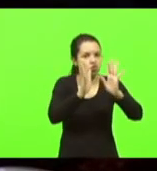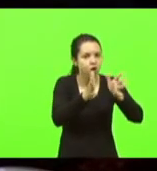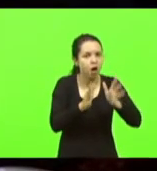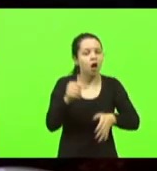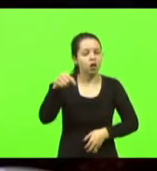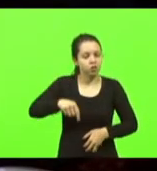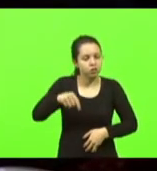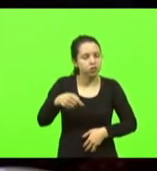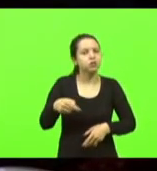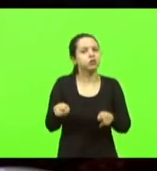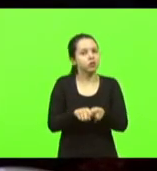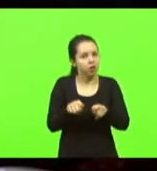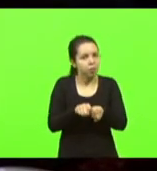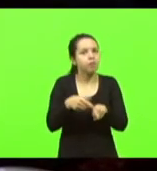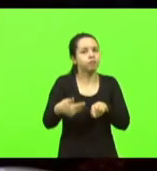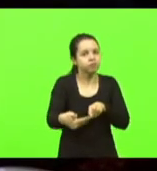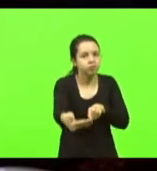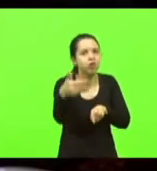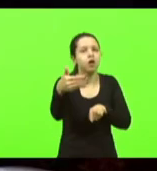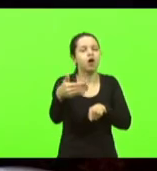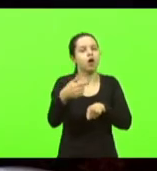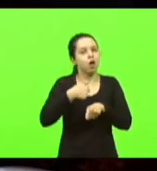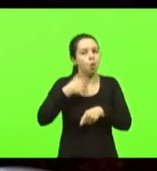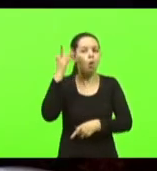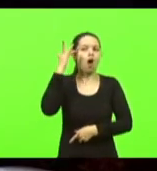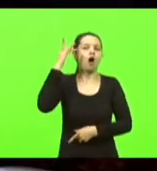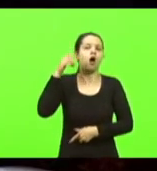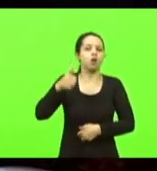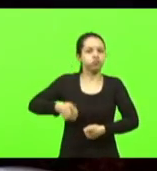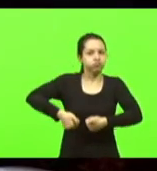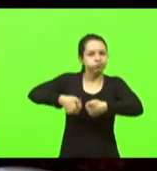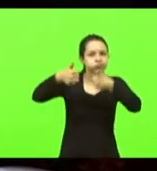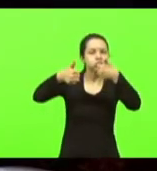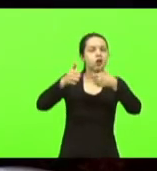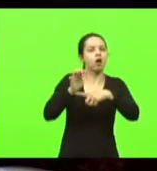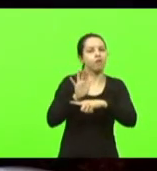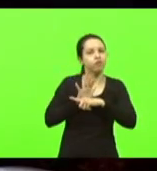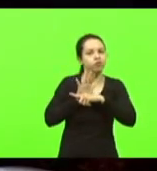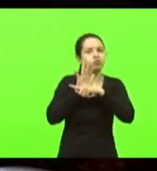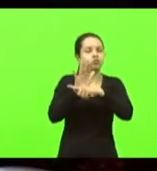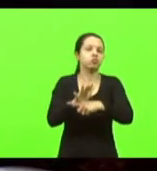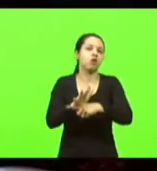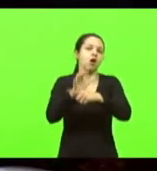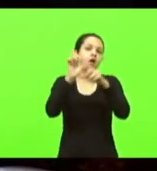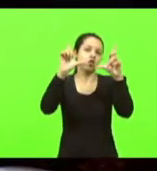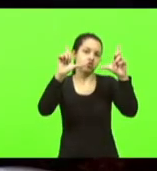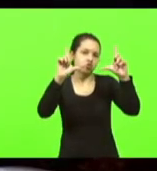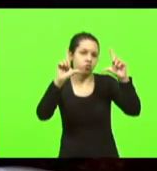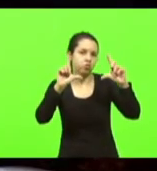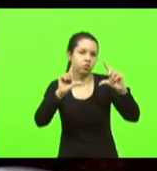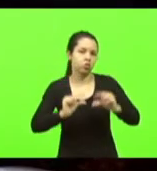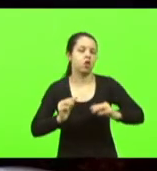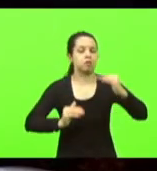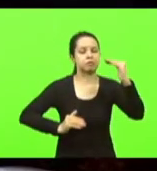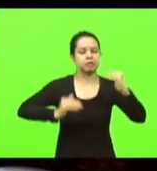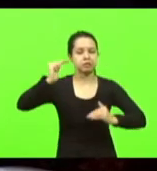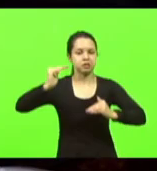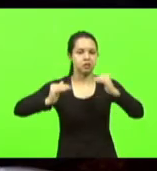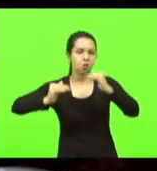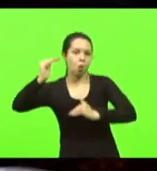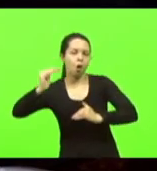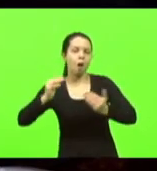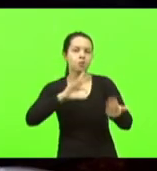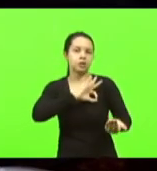e que no meu ver traz benefícios e que vai diminuir essa desigualdade que existe entre